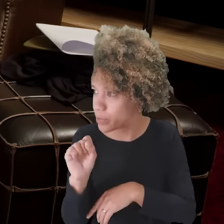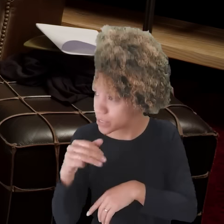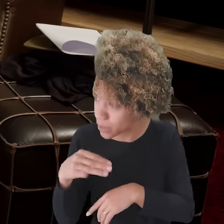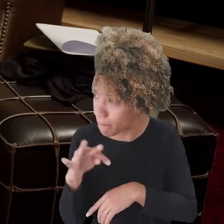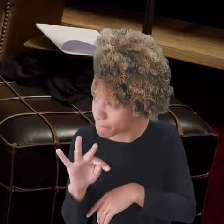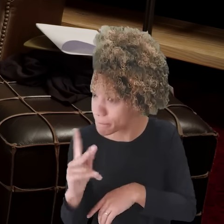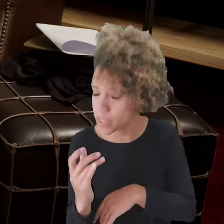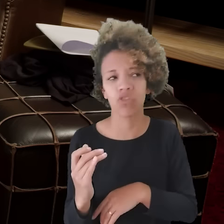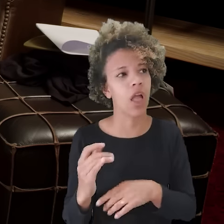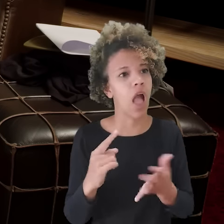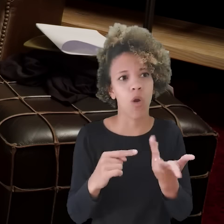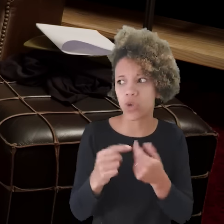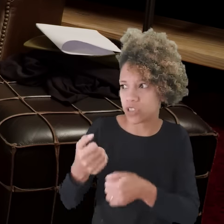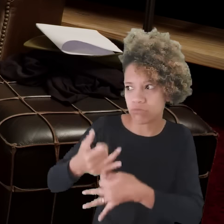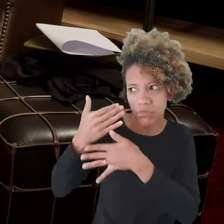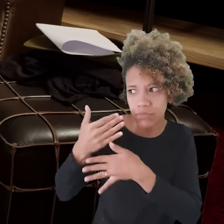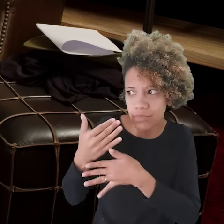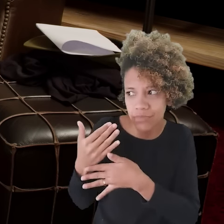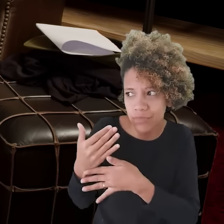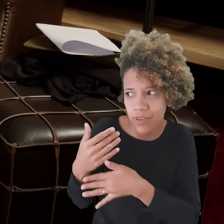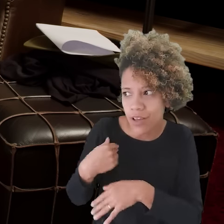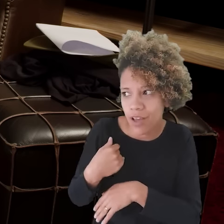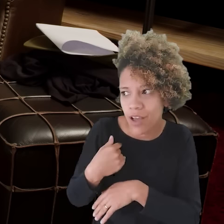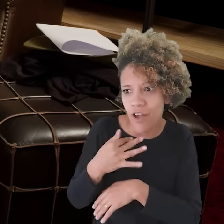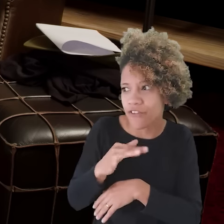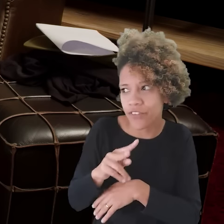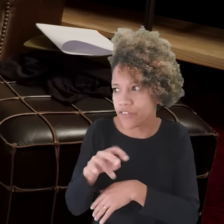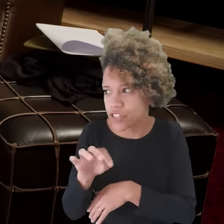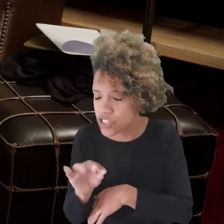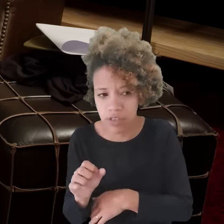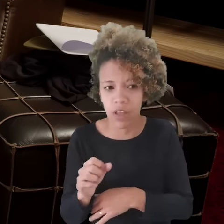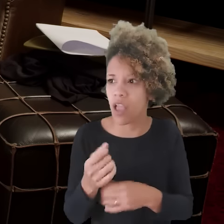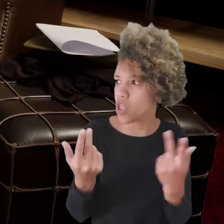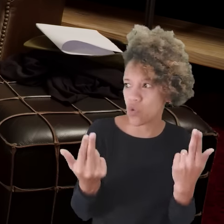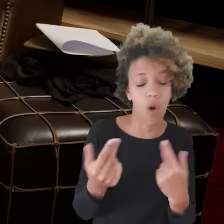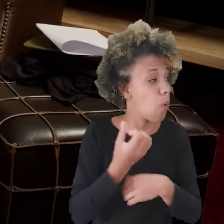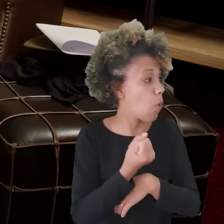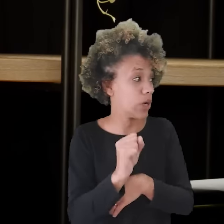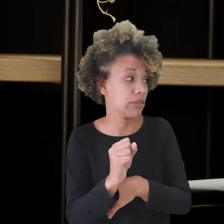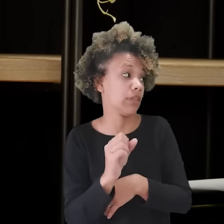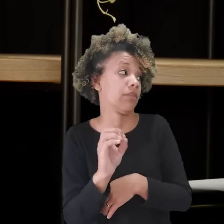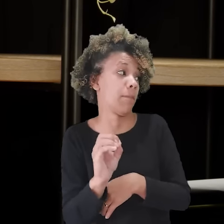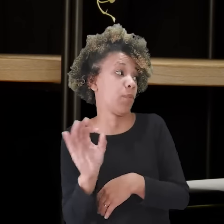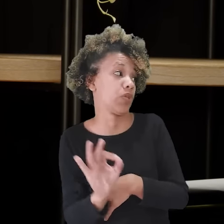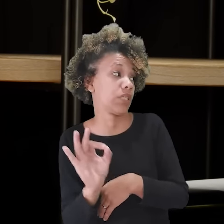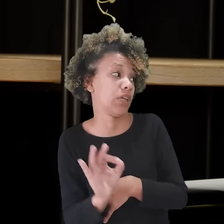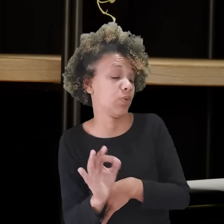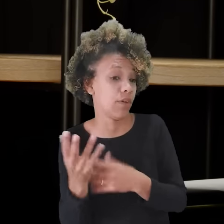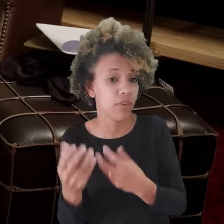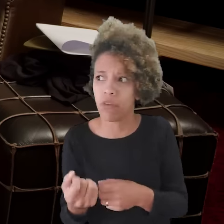Smith cara a quantidade de comentários que tem foi meio que tipo Fift Fift cara no meu Instagram e no meu YouTube